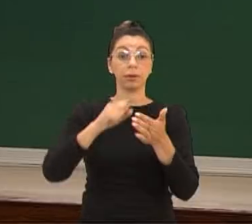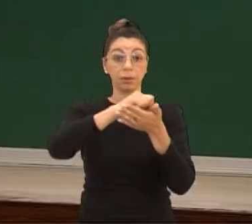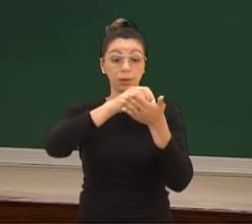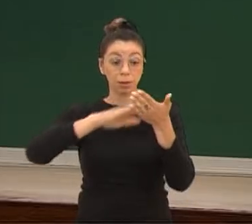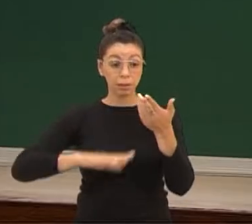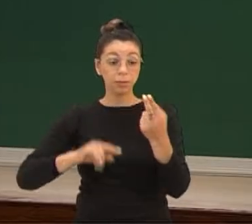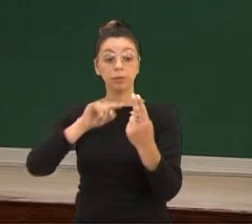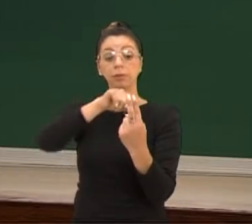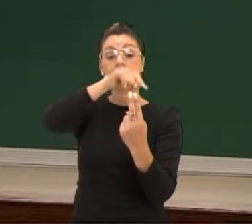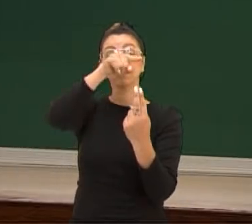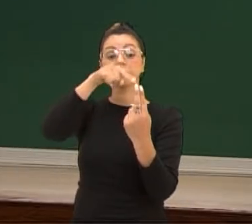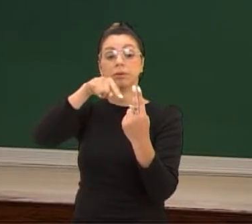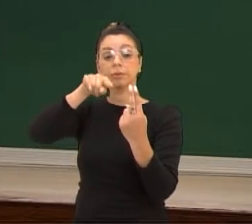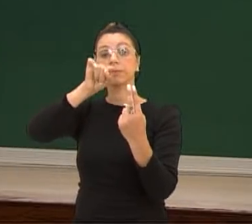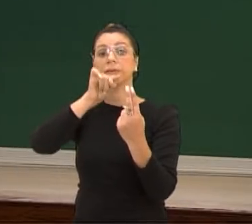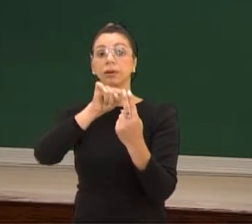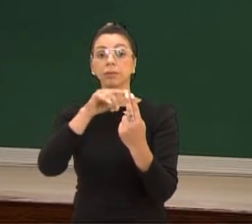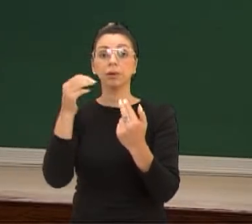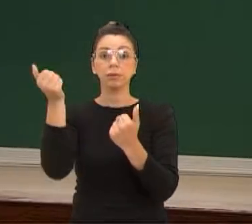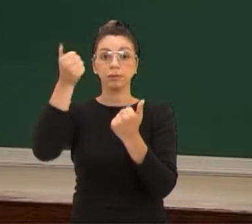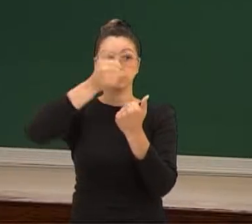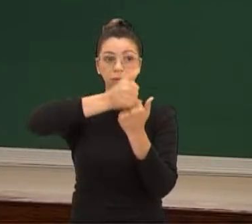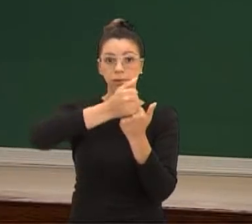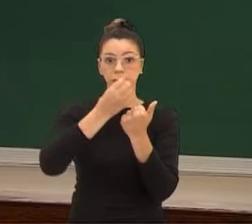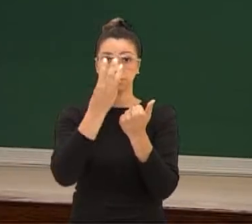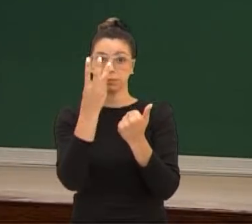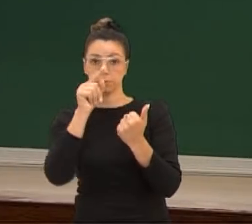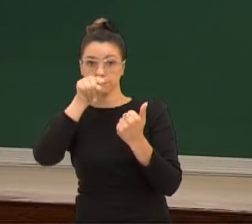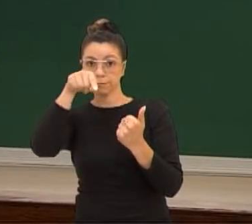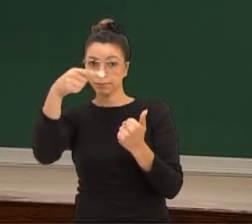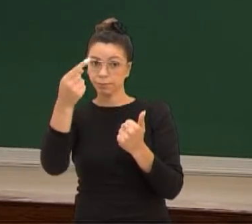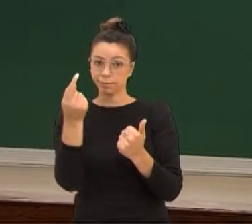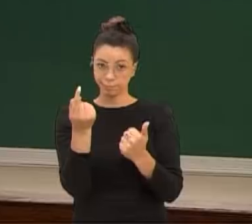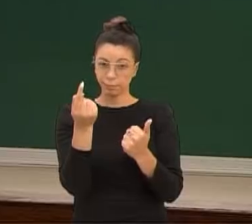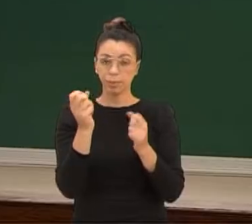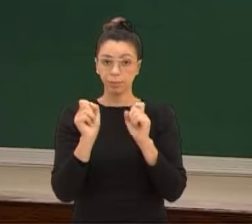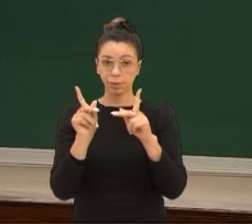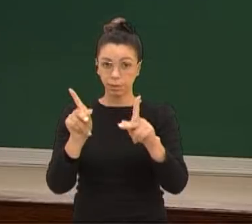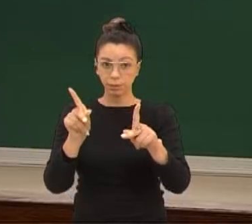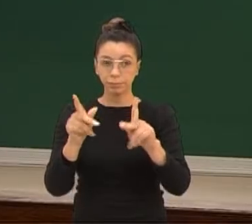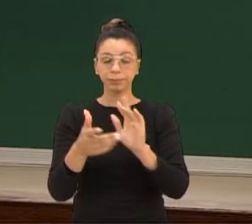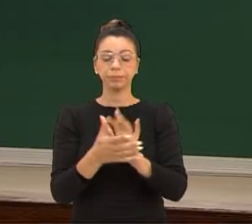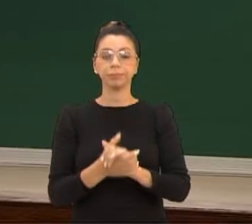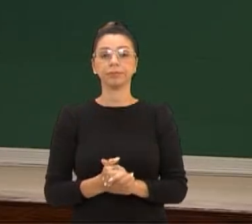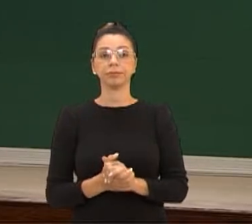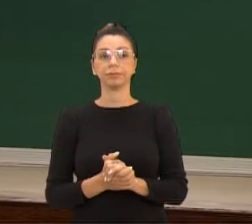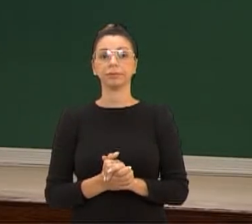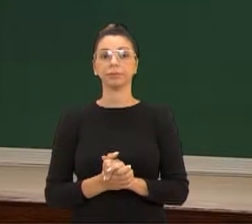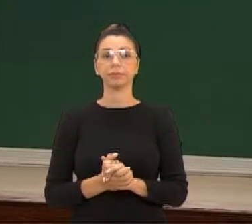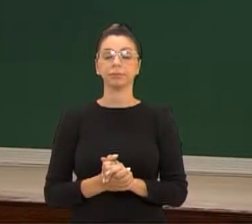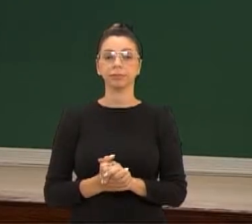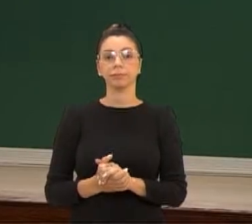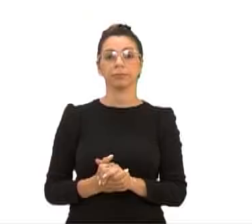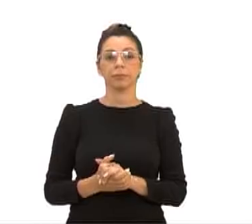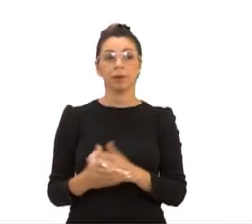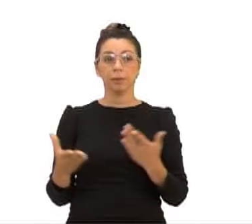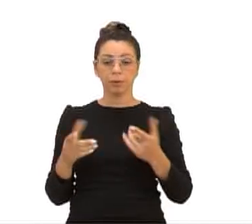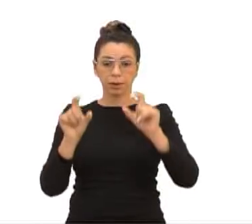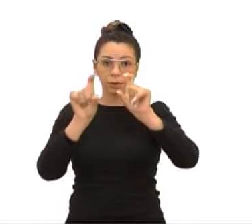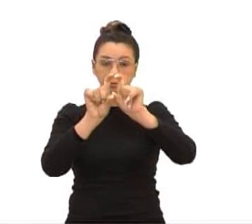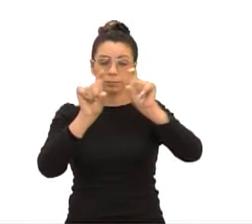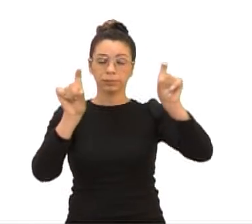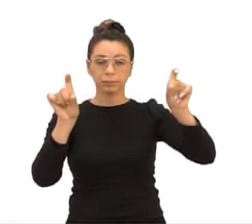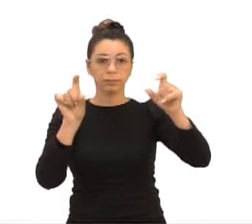exercício, ele pede para você adotar o π como sendo 3,1, ok? Então, vamos lá. Vou pegar a formulazinha